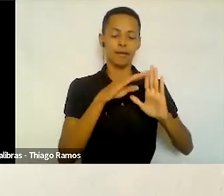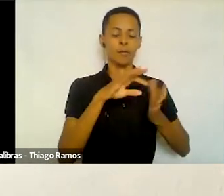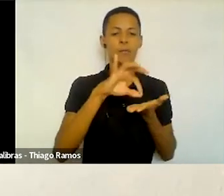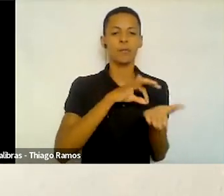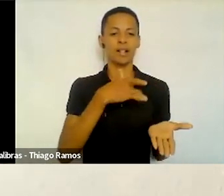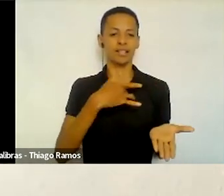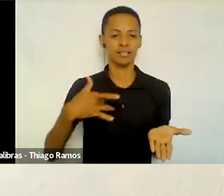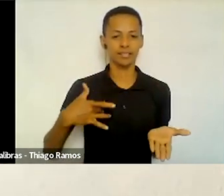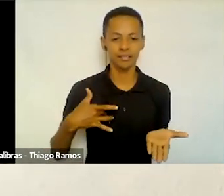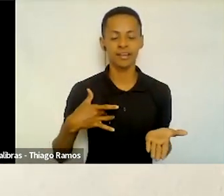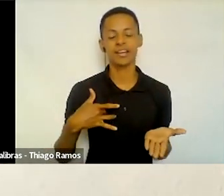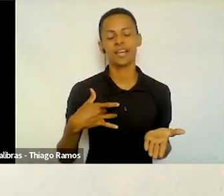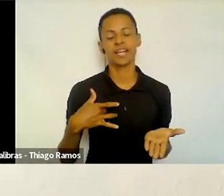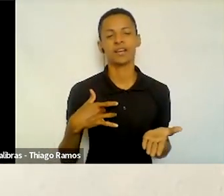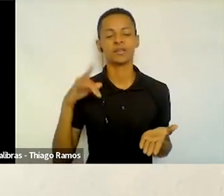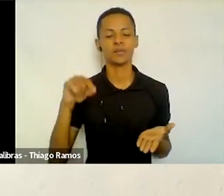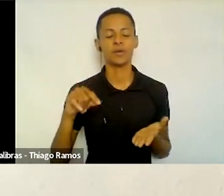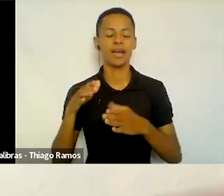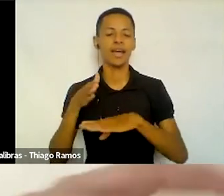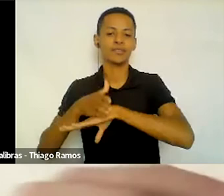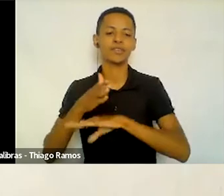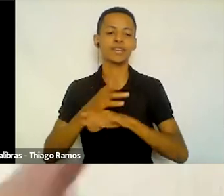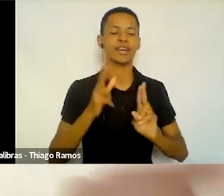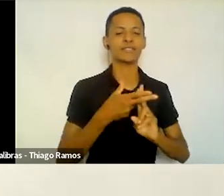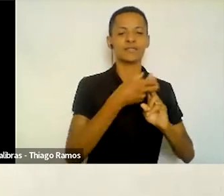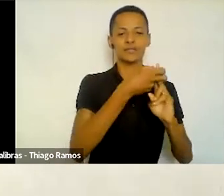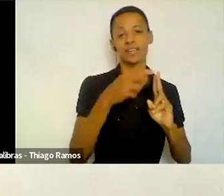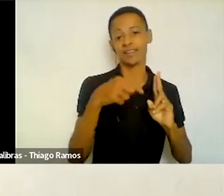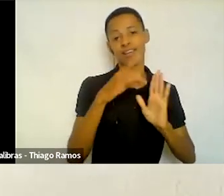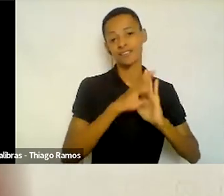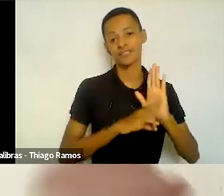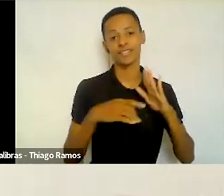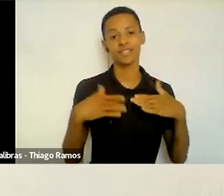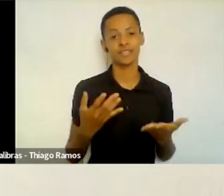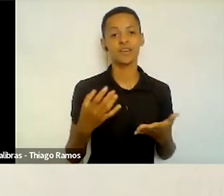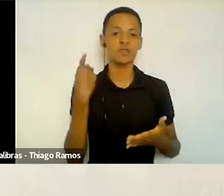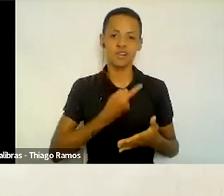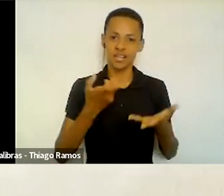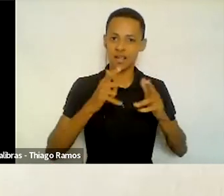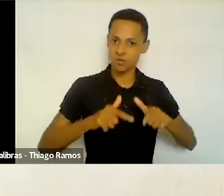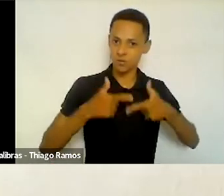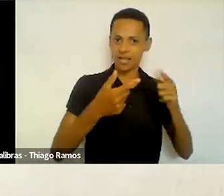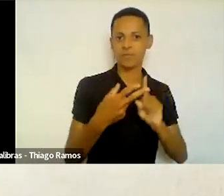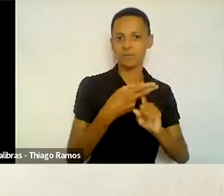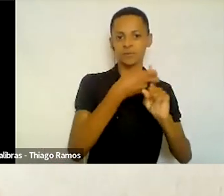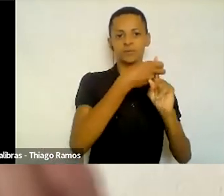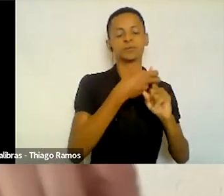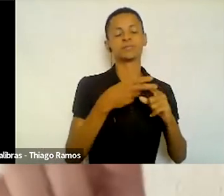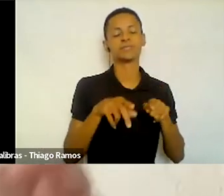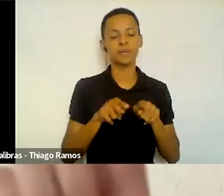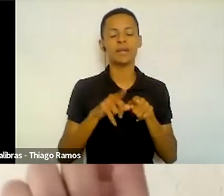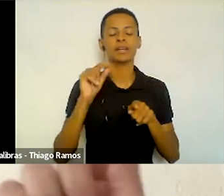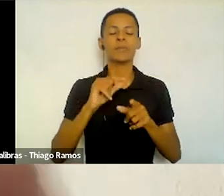ter o acesso a um sistema público de direito. E a gente quer lutar pelo SUS, a gente quer lutar por uma comunicação pública